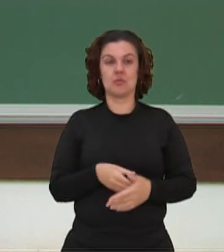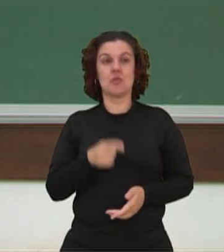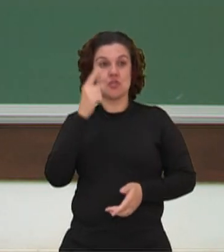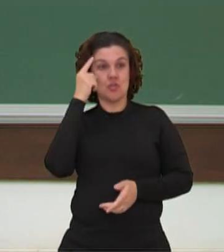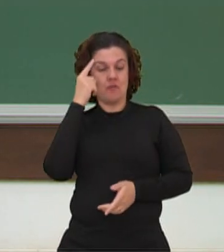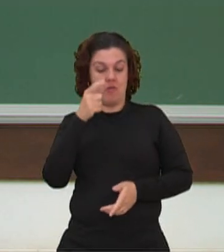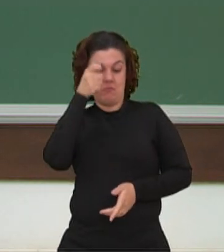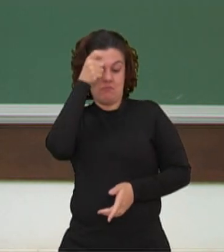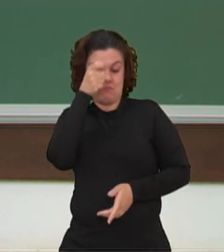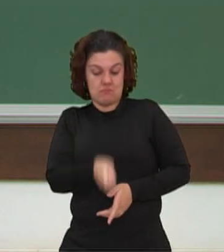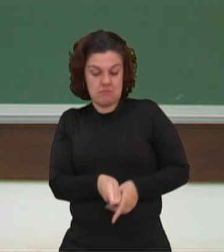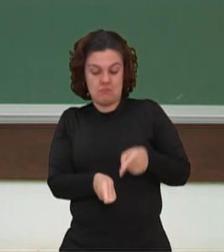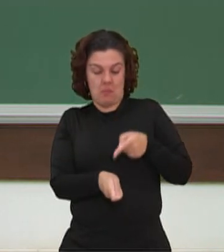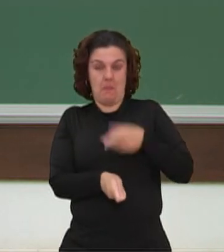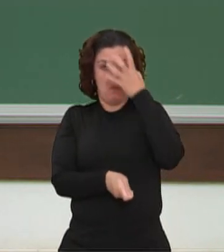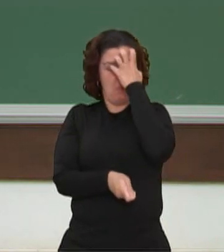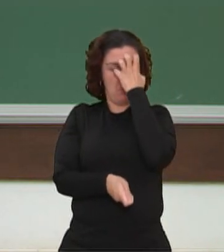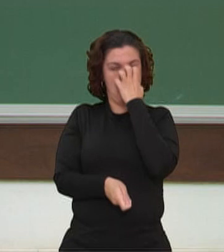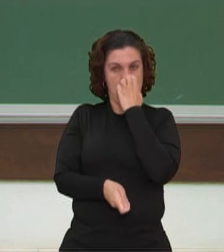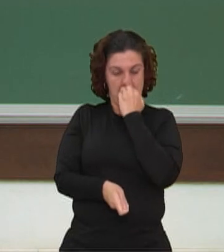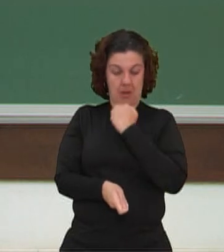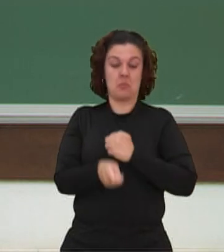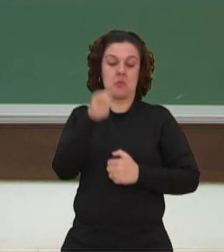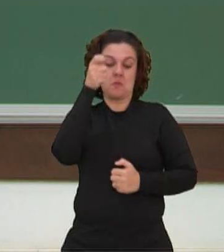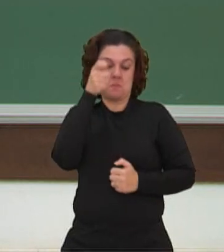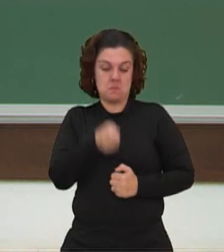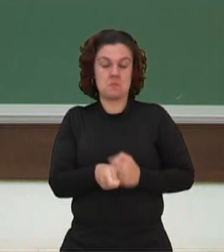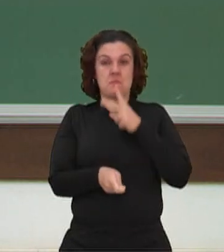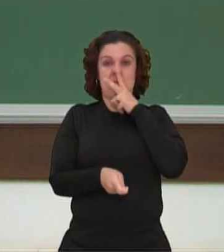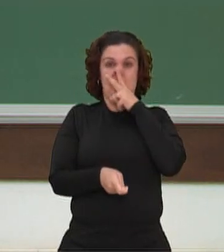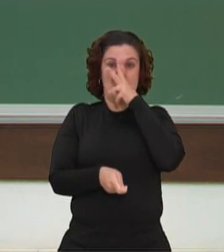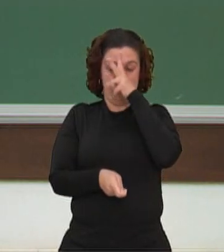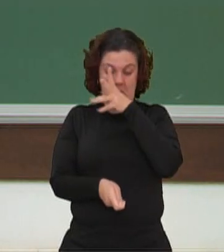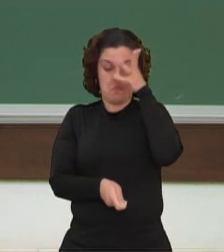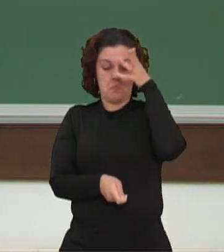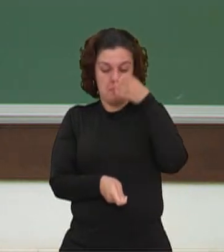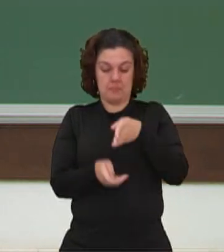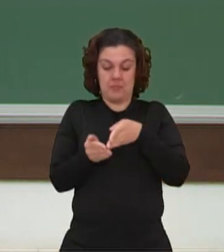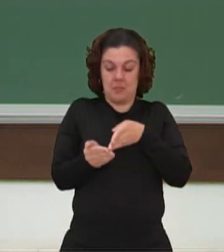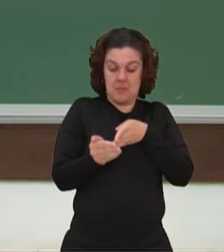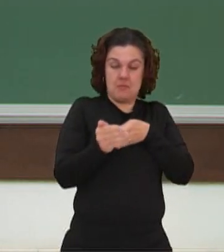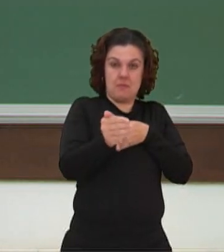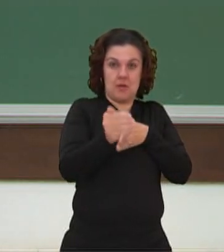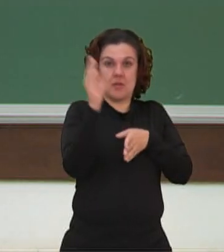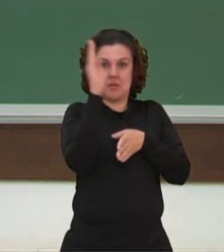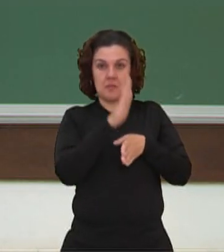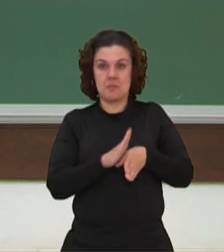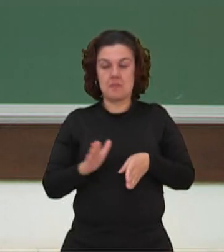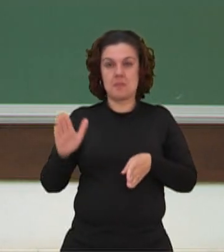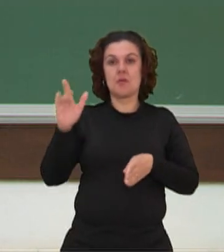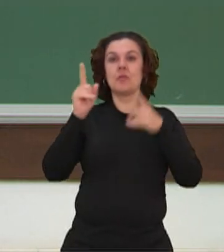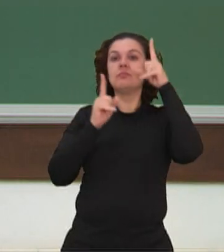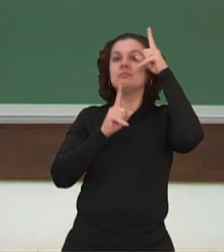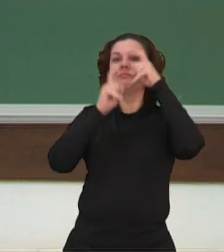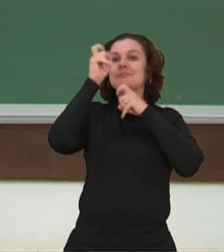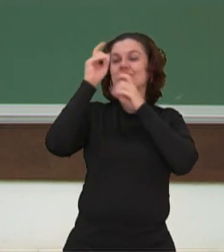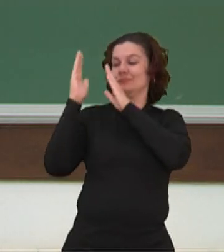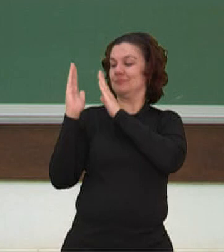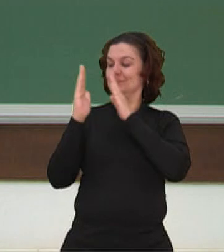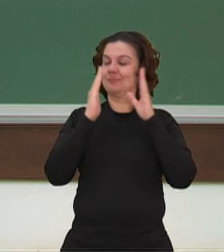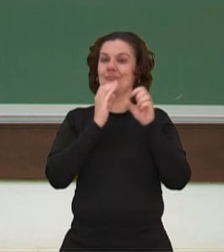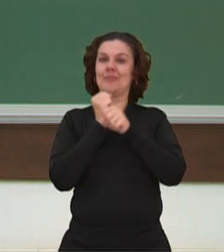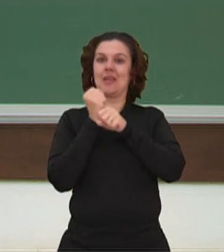bravo, um líder forte, um líder então que vai levar o Brasil daí para frente. Então, os rostos do Getúlio